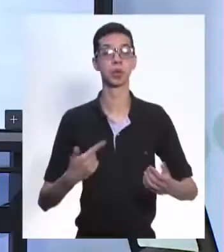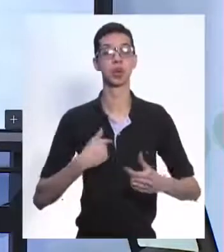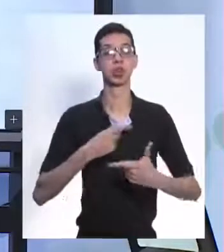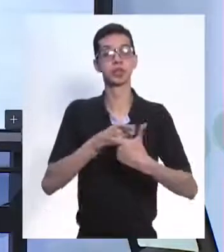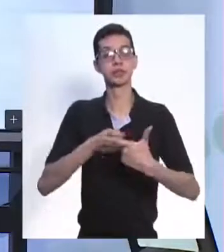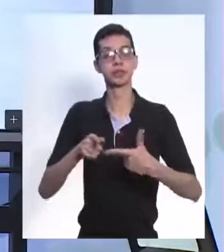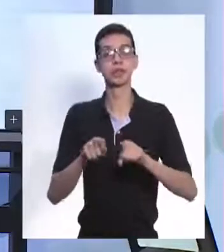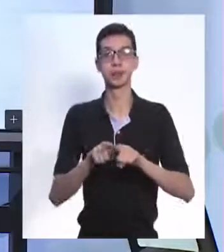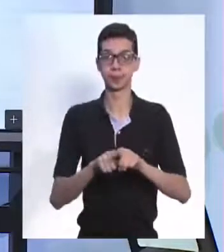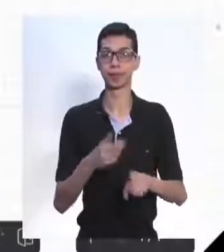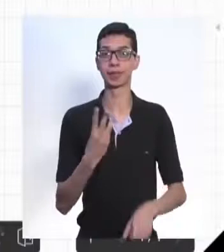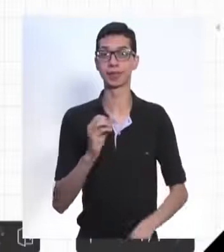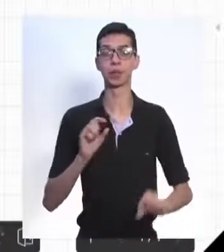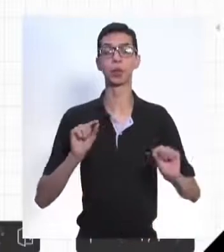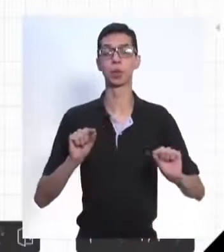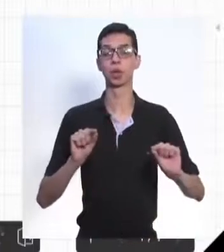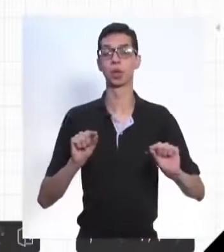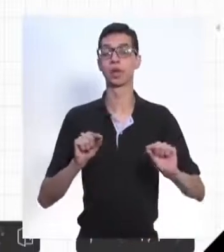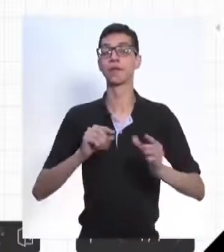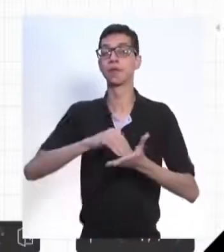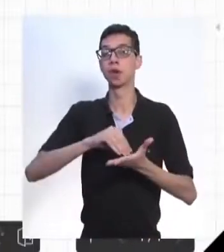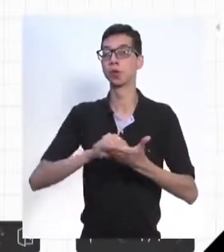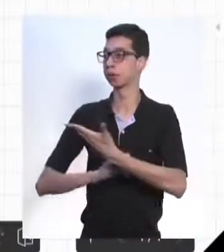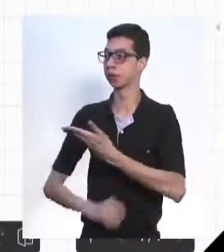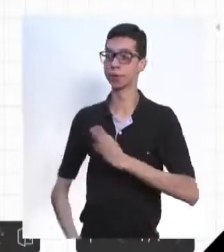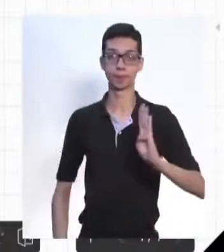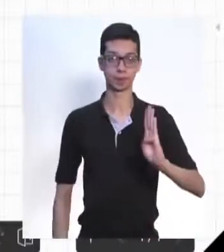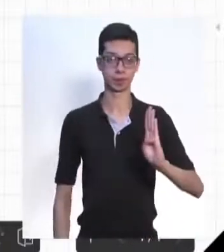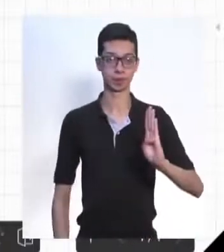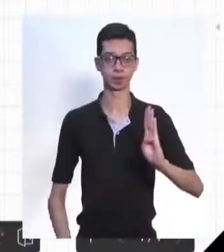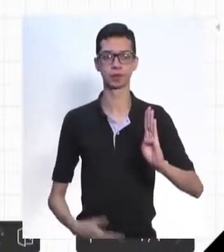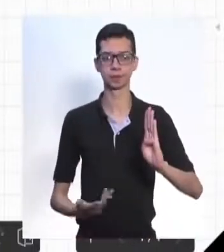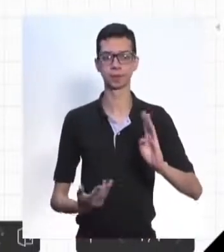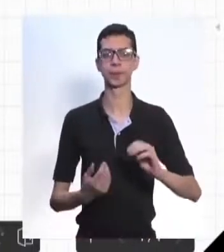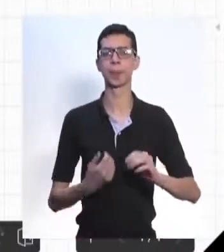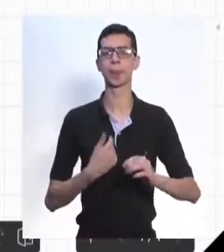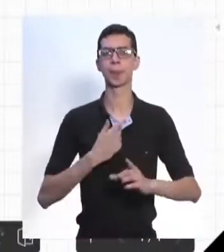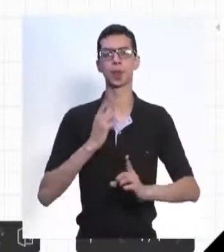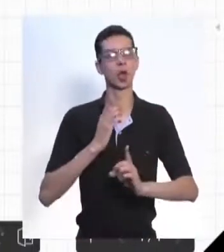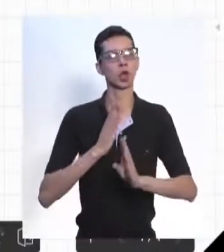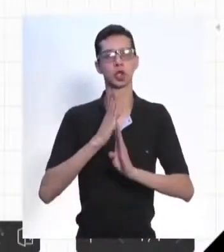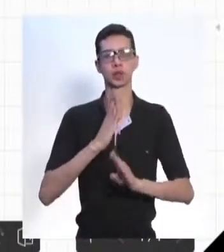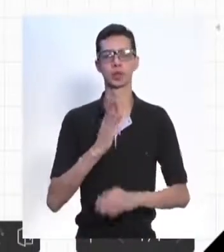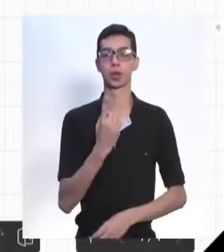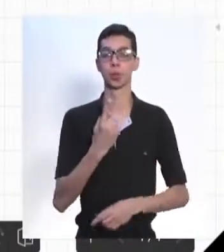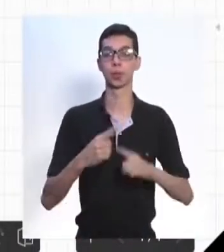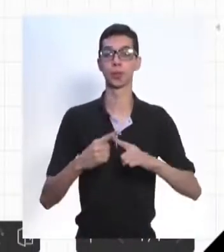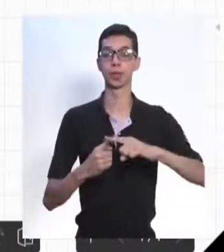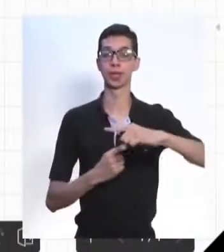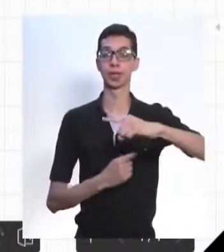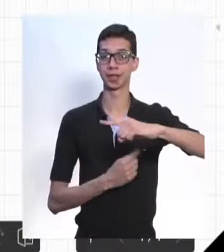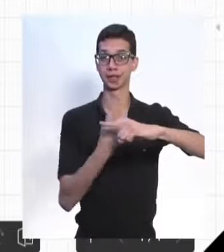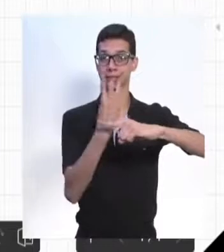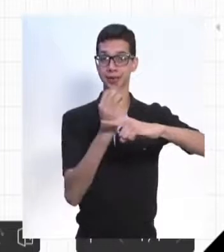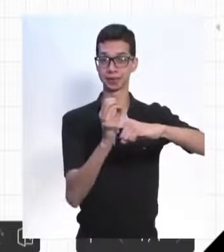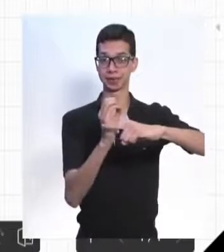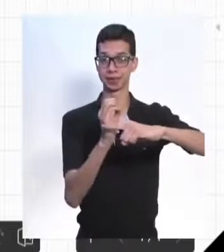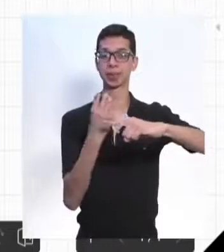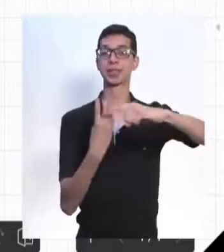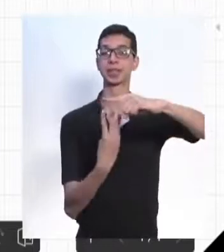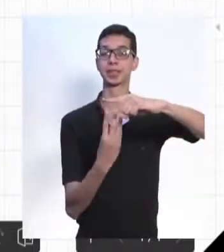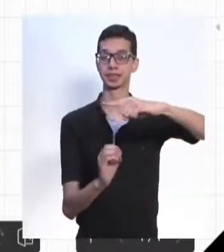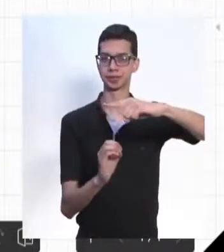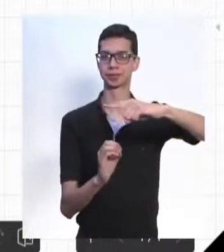sobra aqui é B, e 30 por 30 eu encontro 1. Então, eu consigo encontrar o valor. Outras relações, nessa